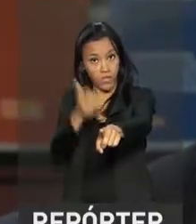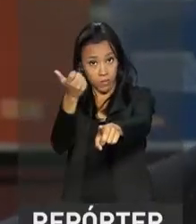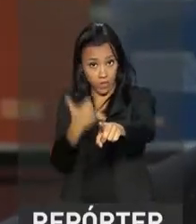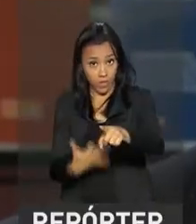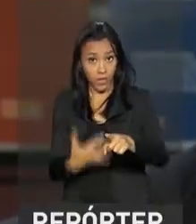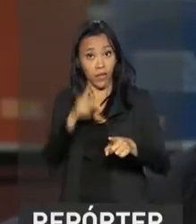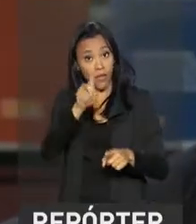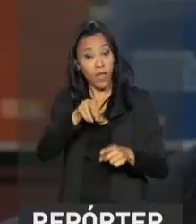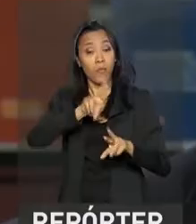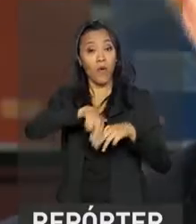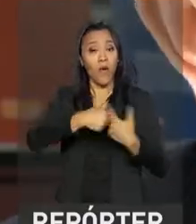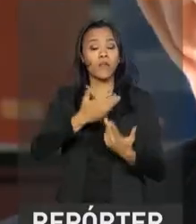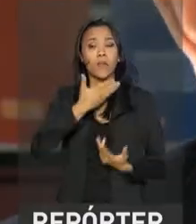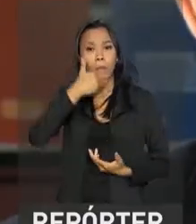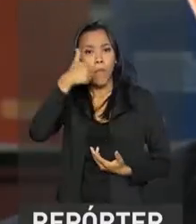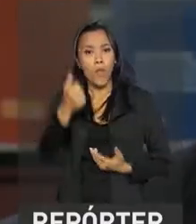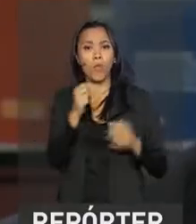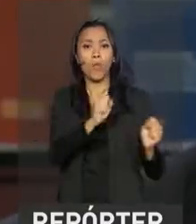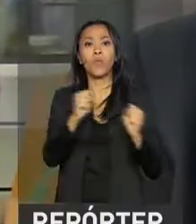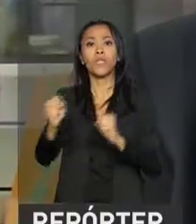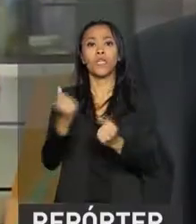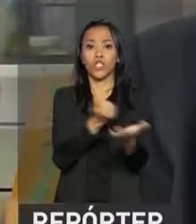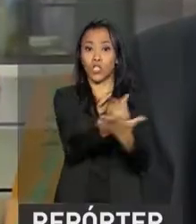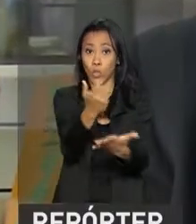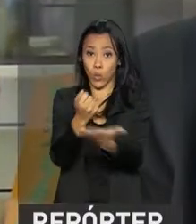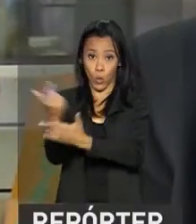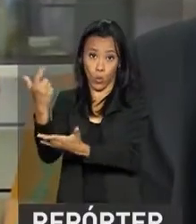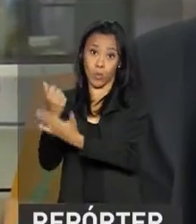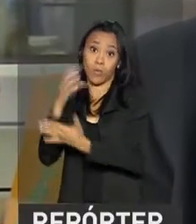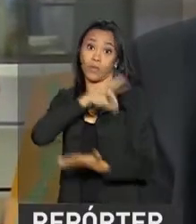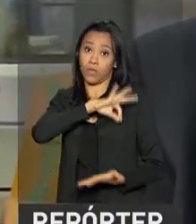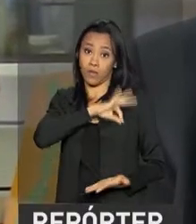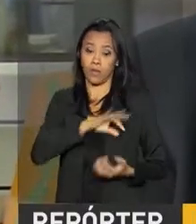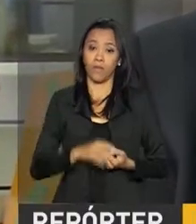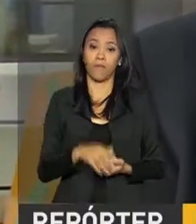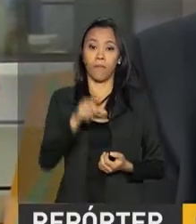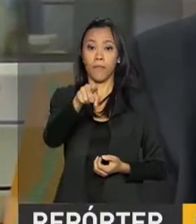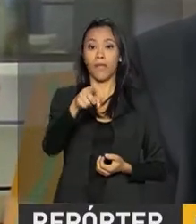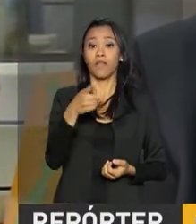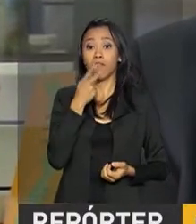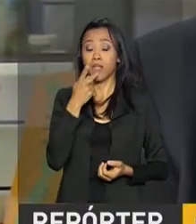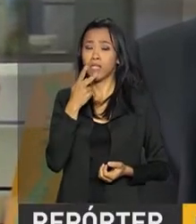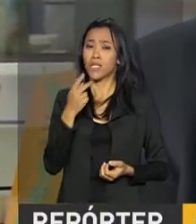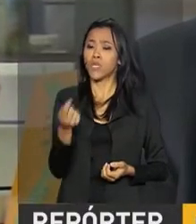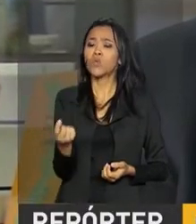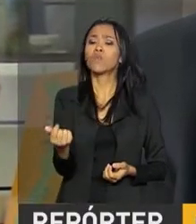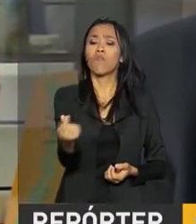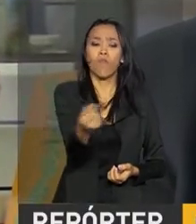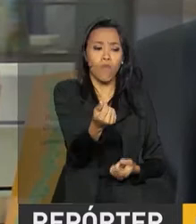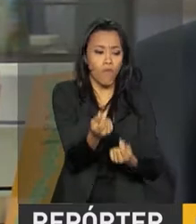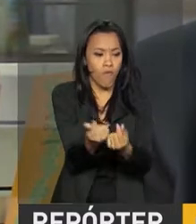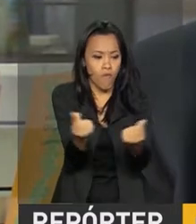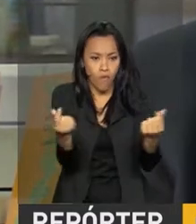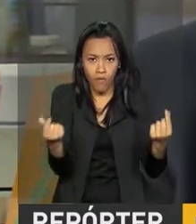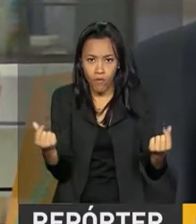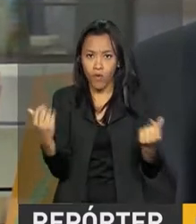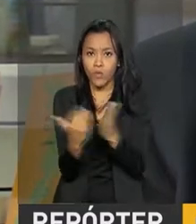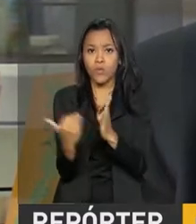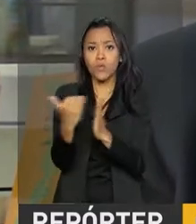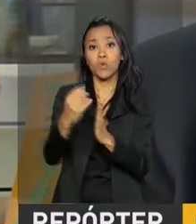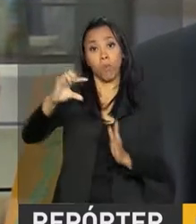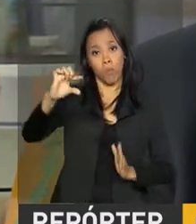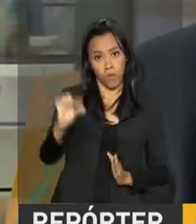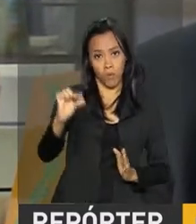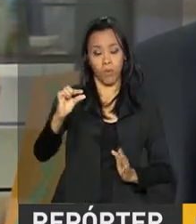melhora no poder de compra dos brasileiros a inflação baixa significa os preços subiram um pouco significa que o poder de compra do salário